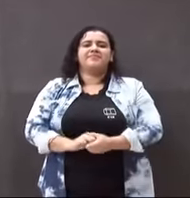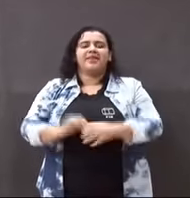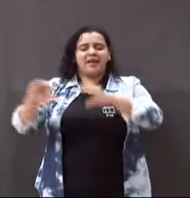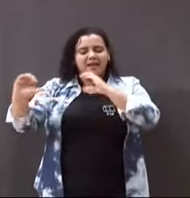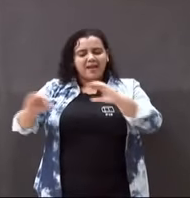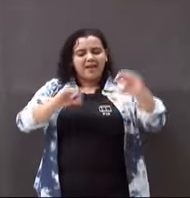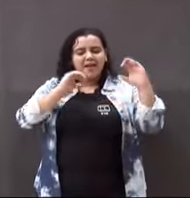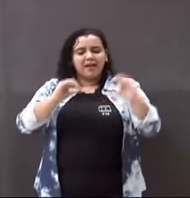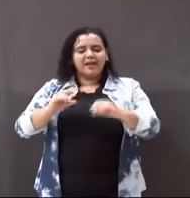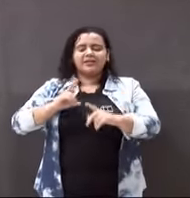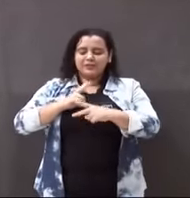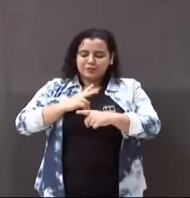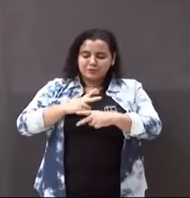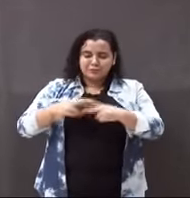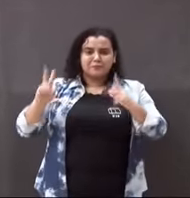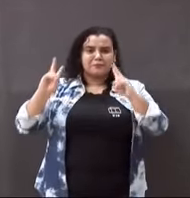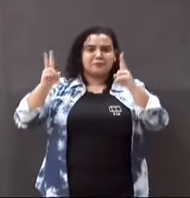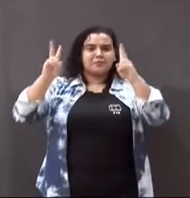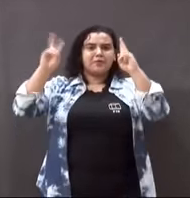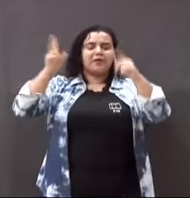boca.